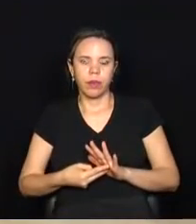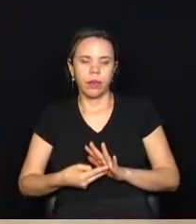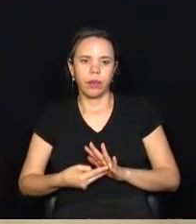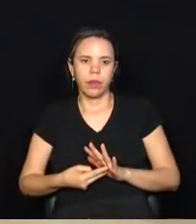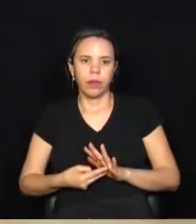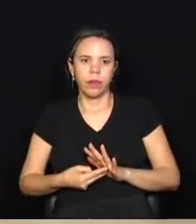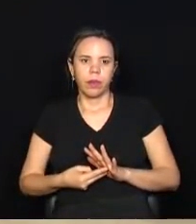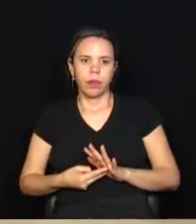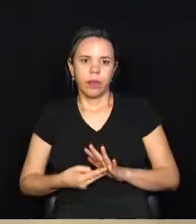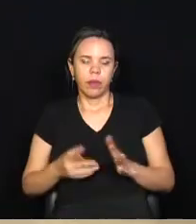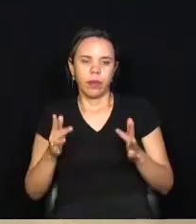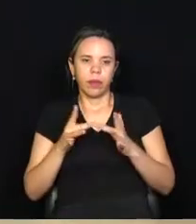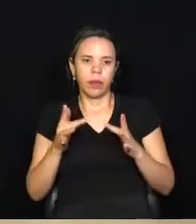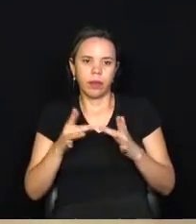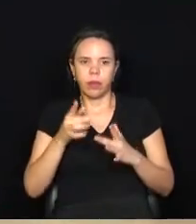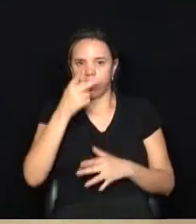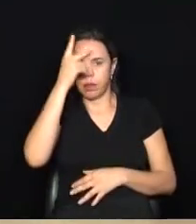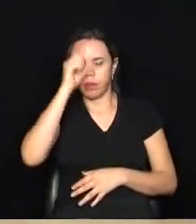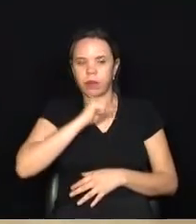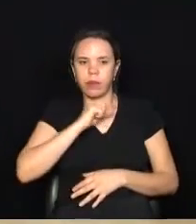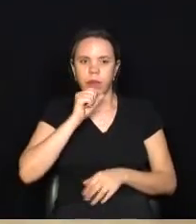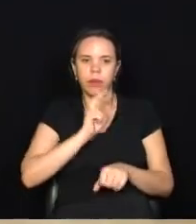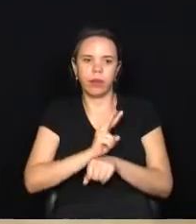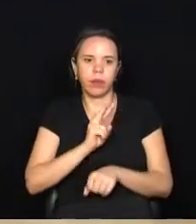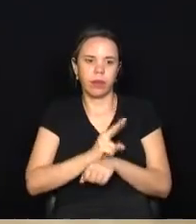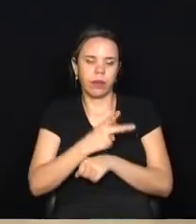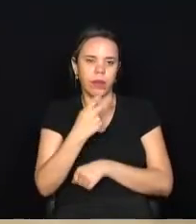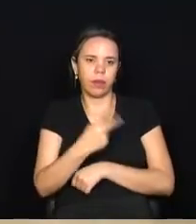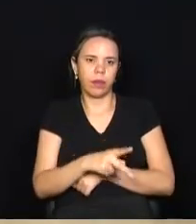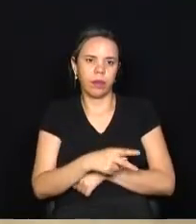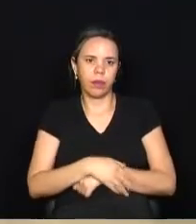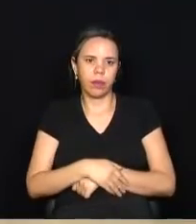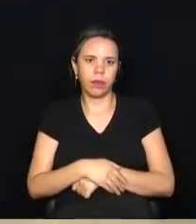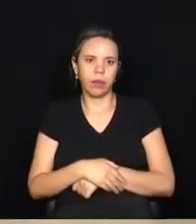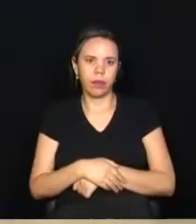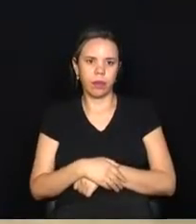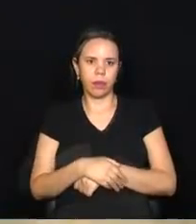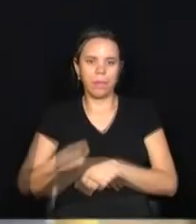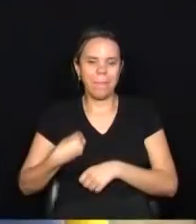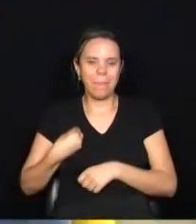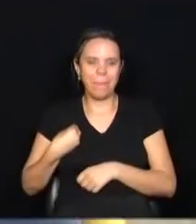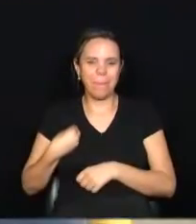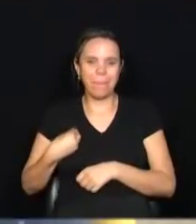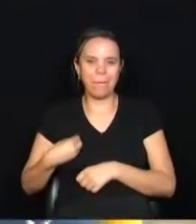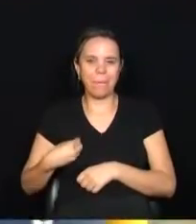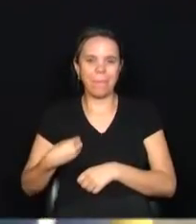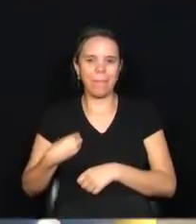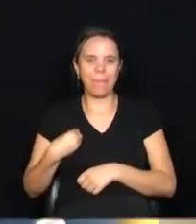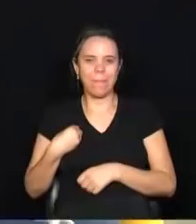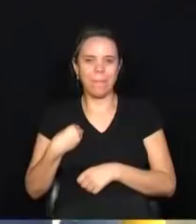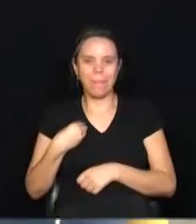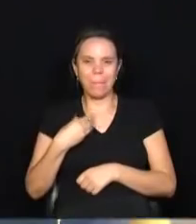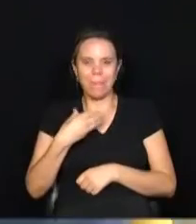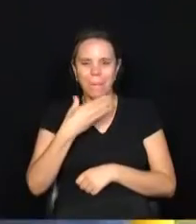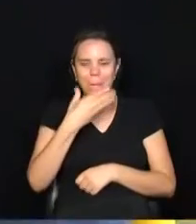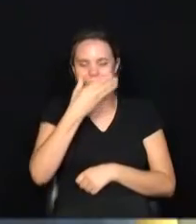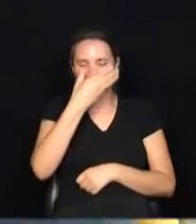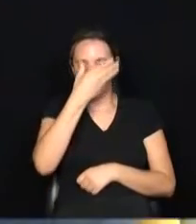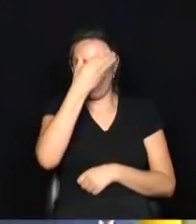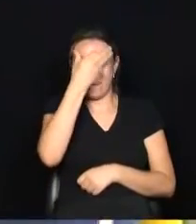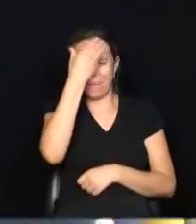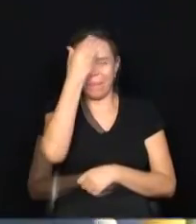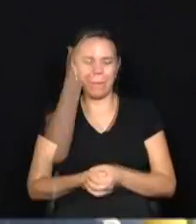esse contato com o idoso, cuidar mais deles, e é isso daí. Fica aqui então